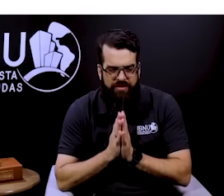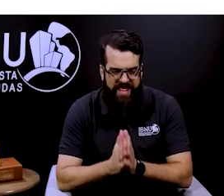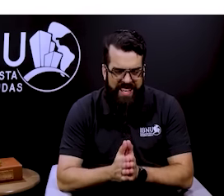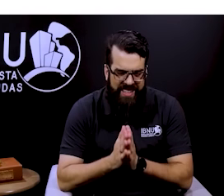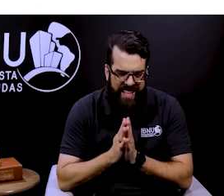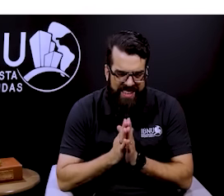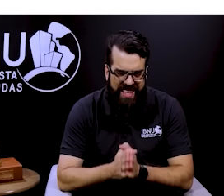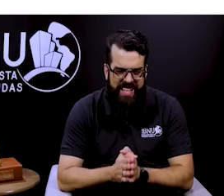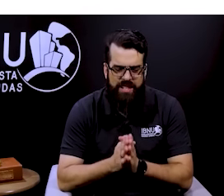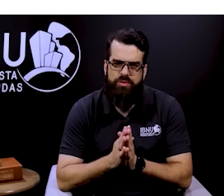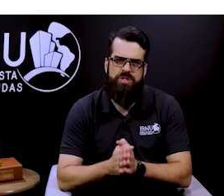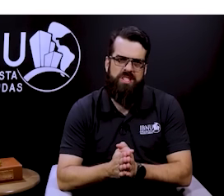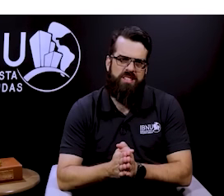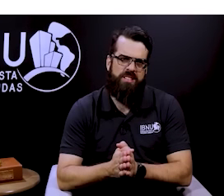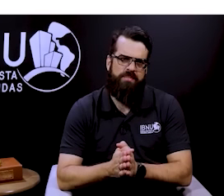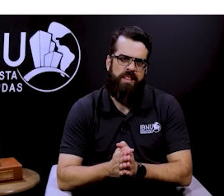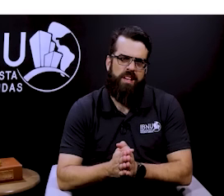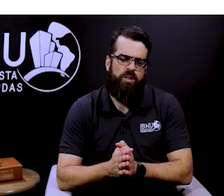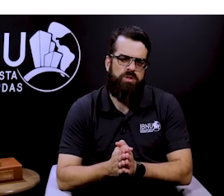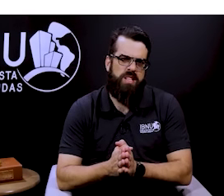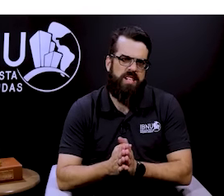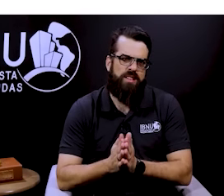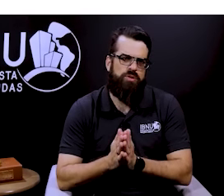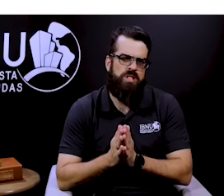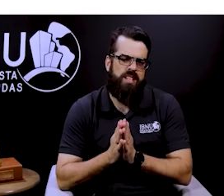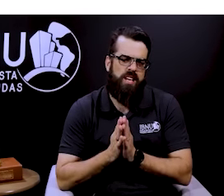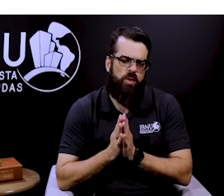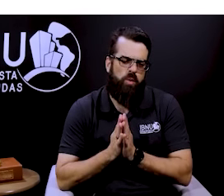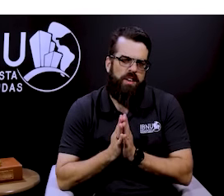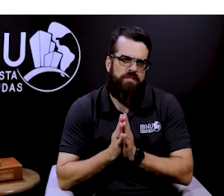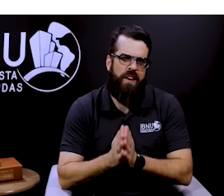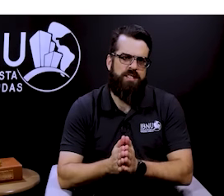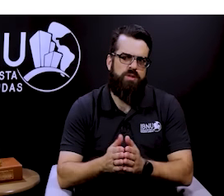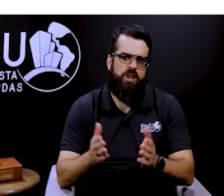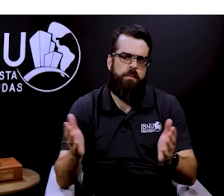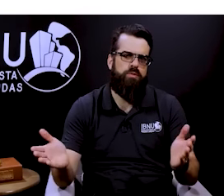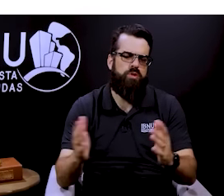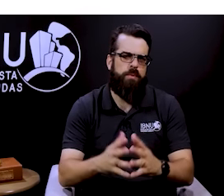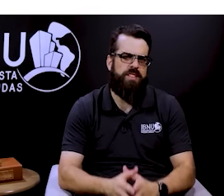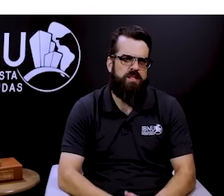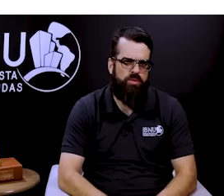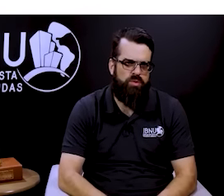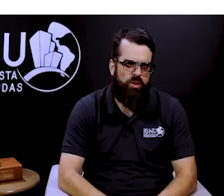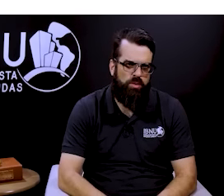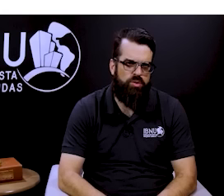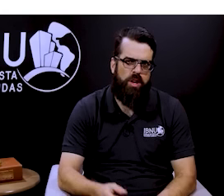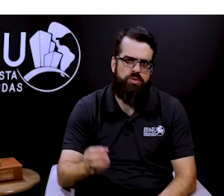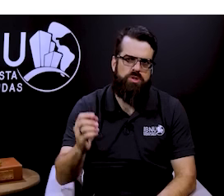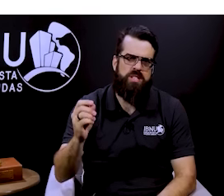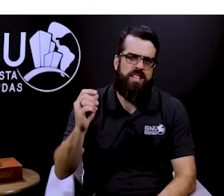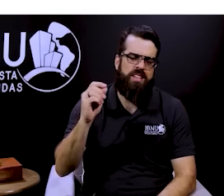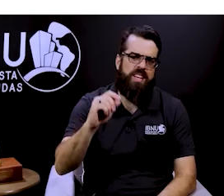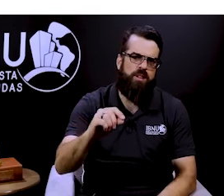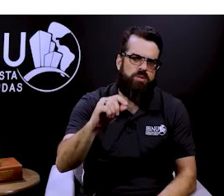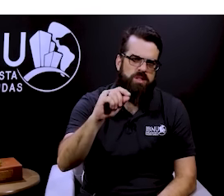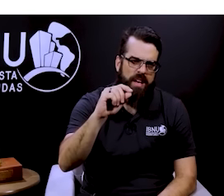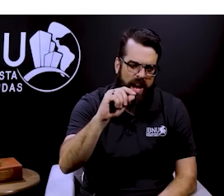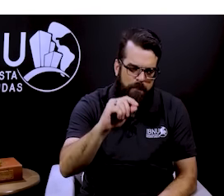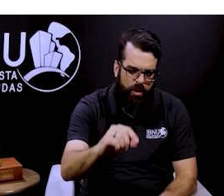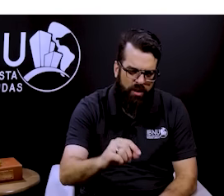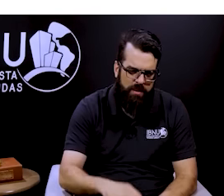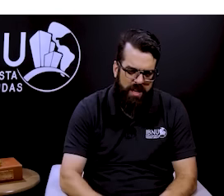a verdadeira justiça? Ou seja, é a justiça que eu faço e que eu busco a aprovação dos outros ou a justiça que